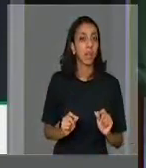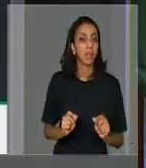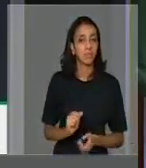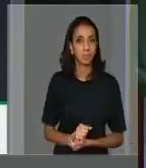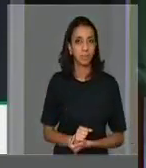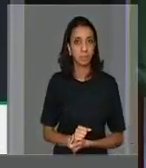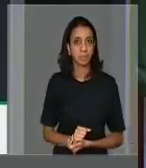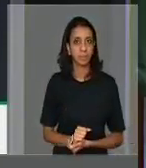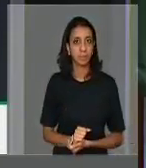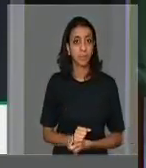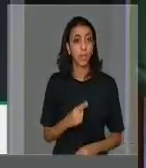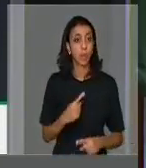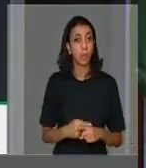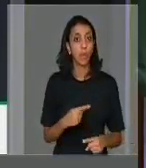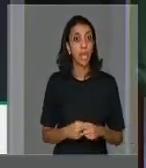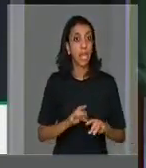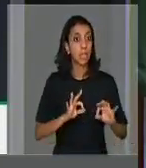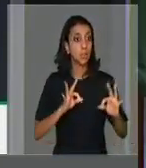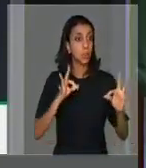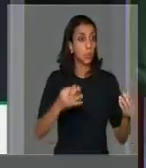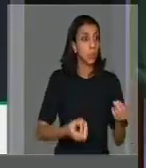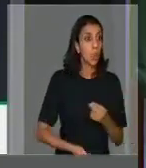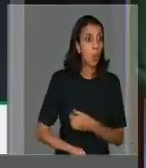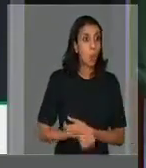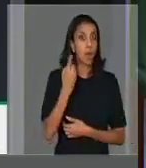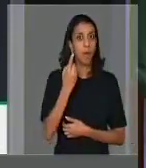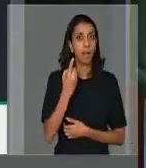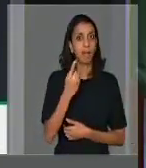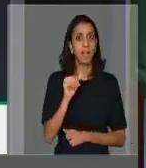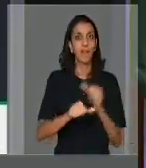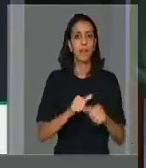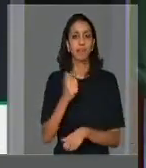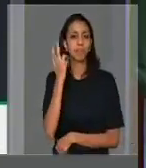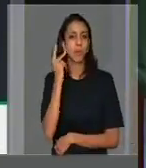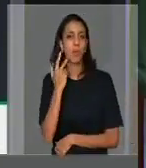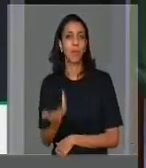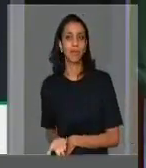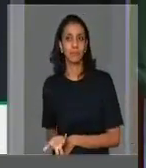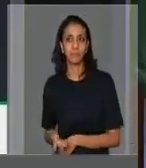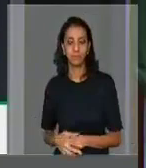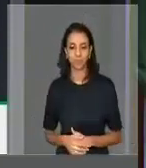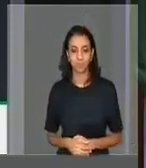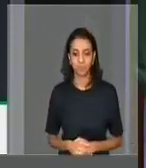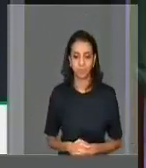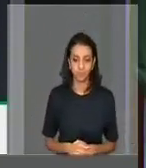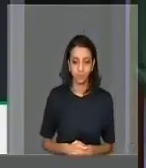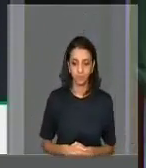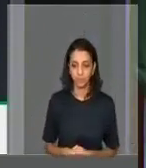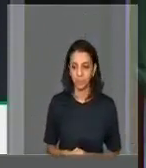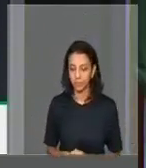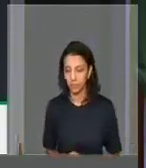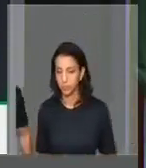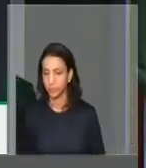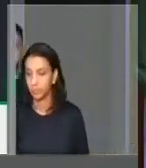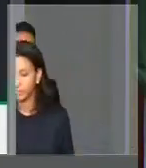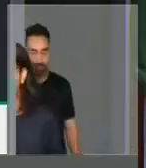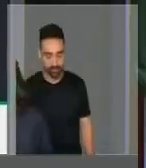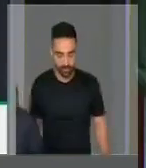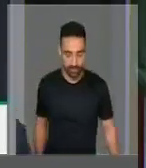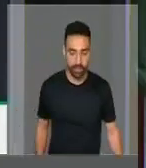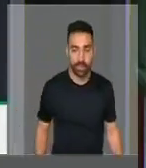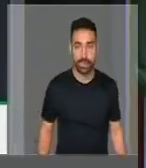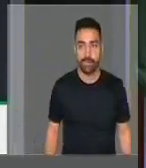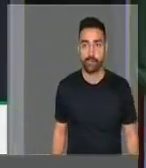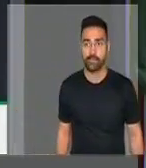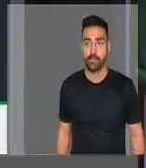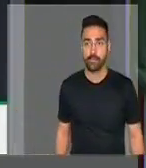extraordinário se torna ordinário. E eu, trazendo para um pensamento mais organizado e, quem